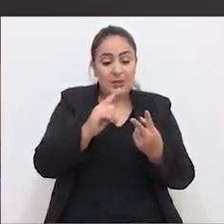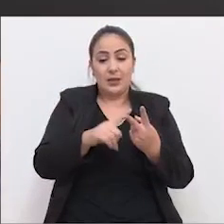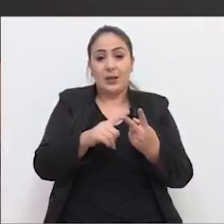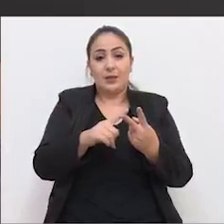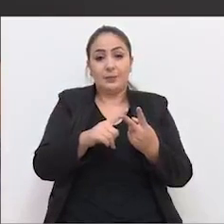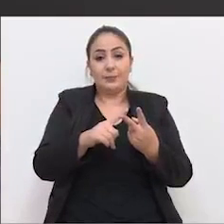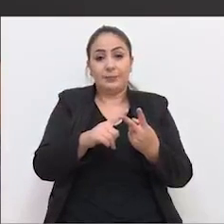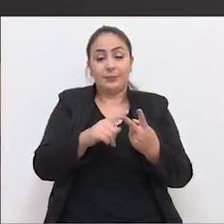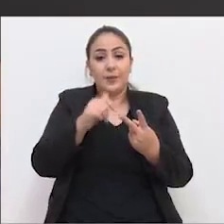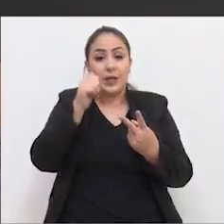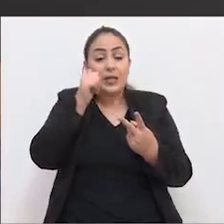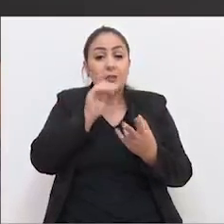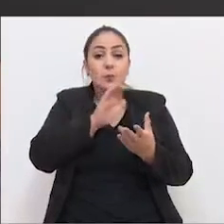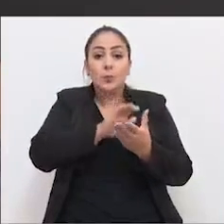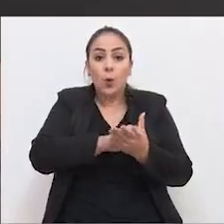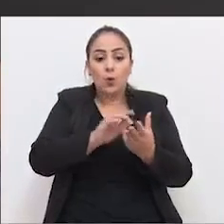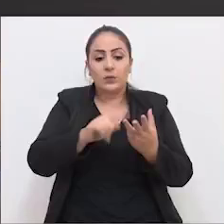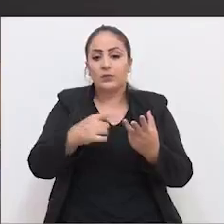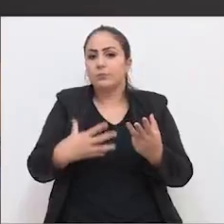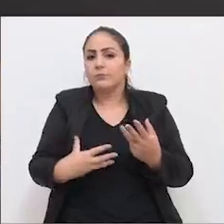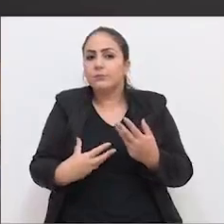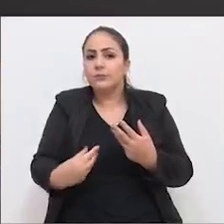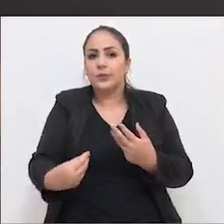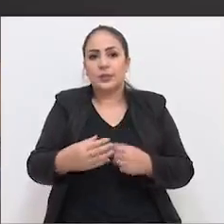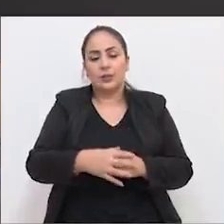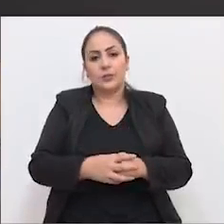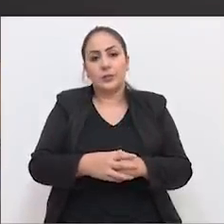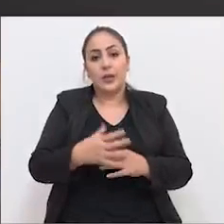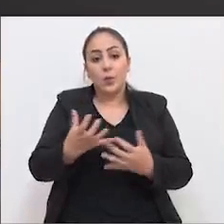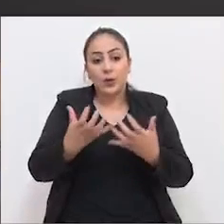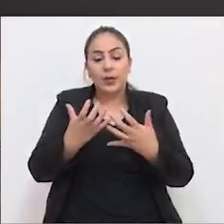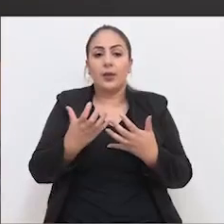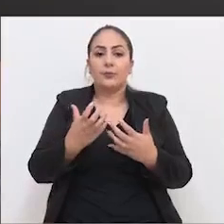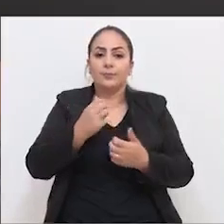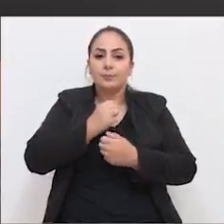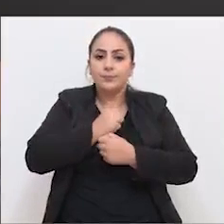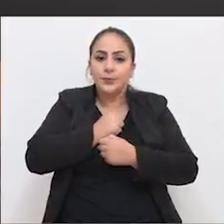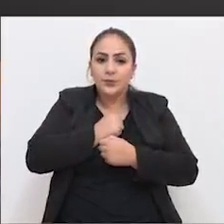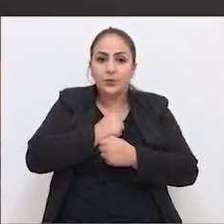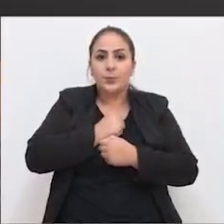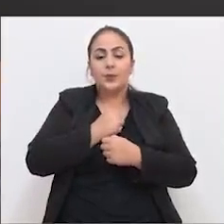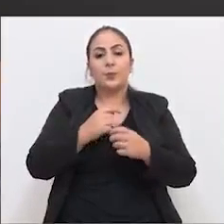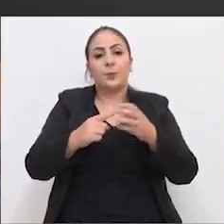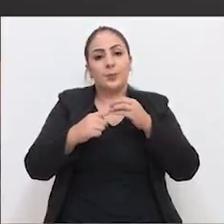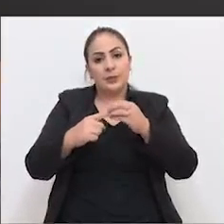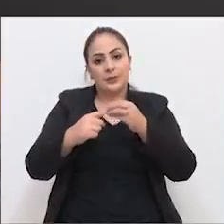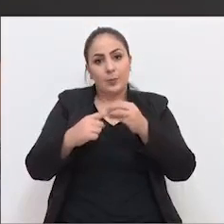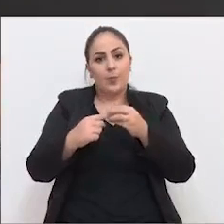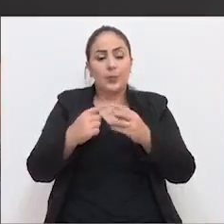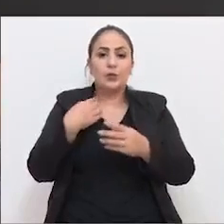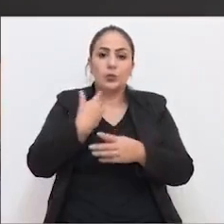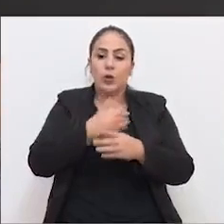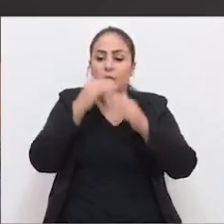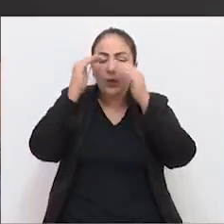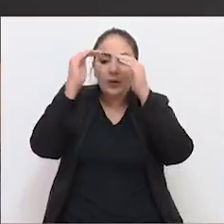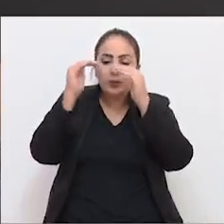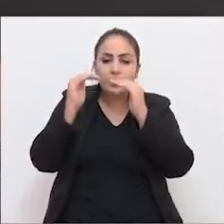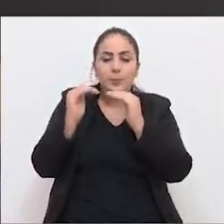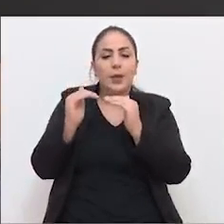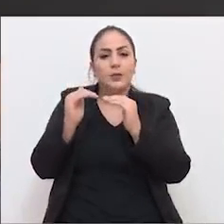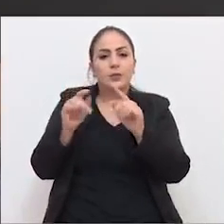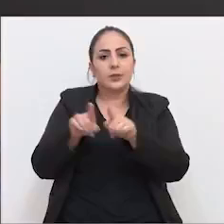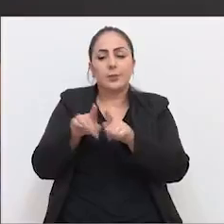filhos, enfim. E eu quero deixar aqui as condolências e principalmente o nosso respeito, a